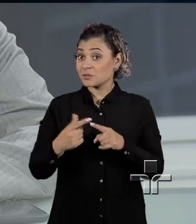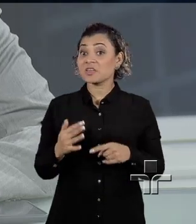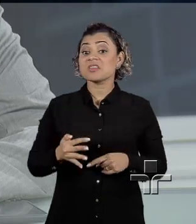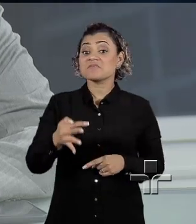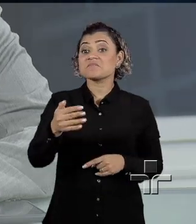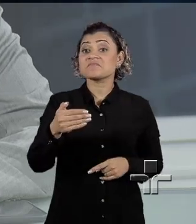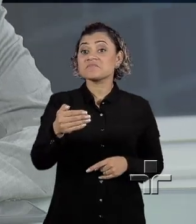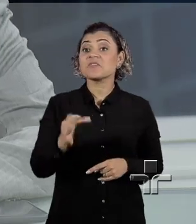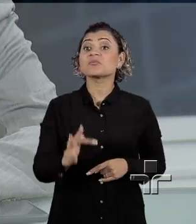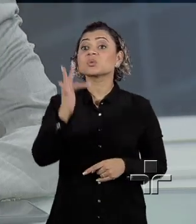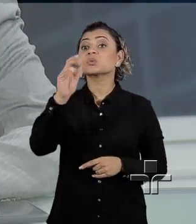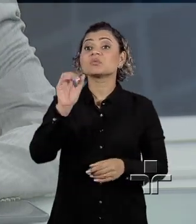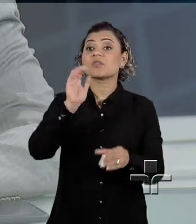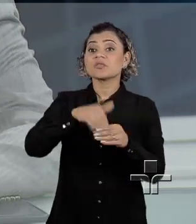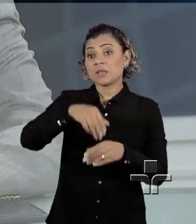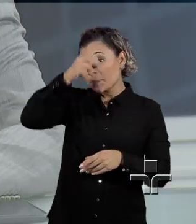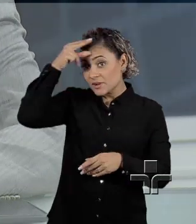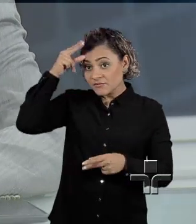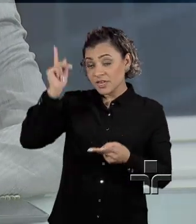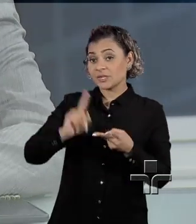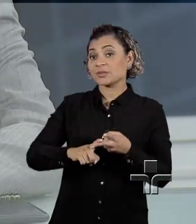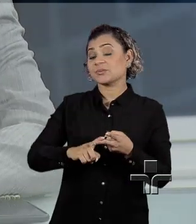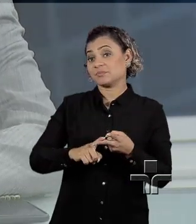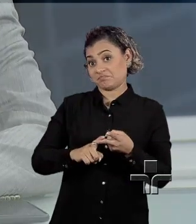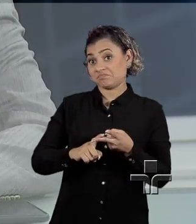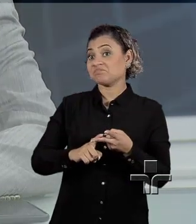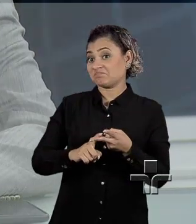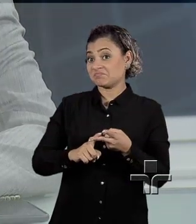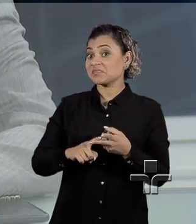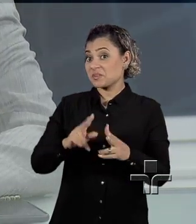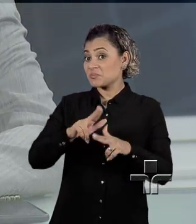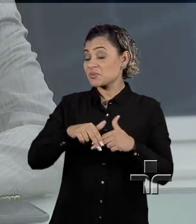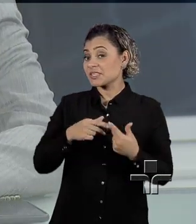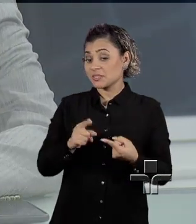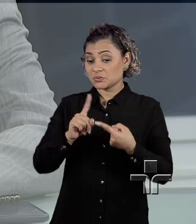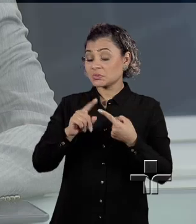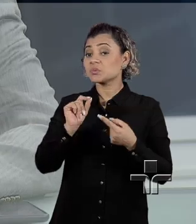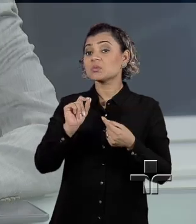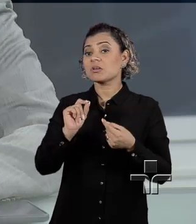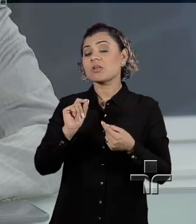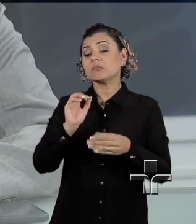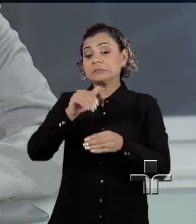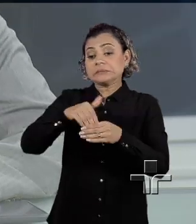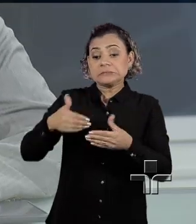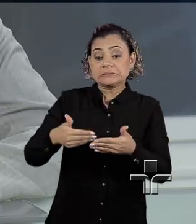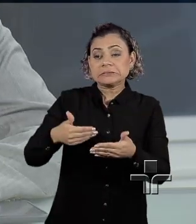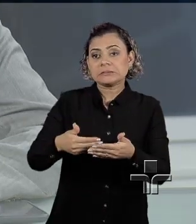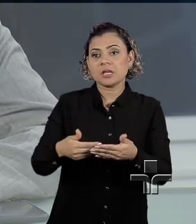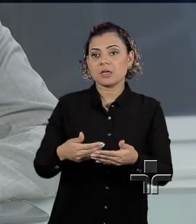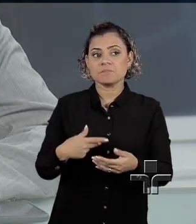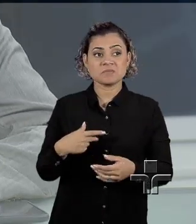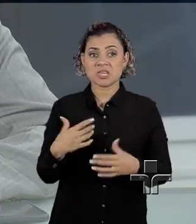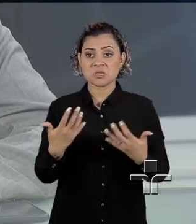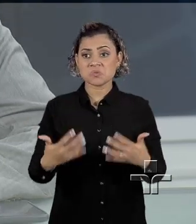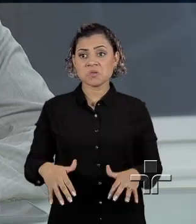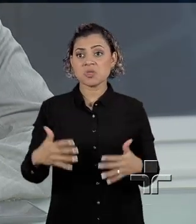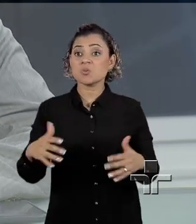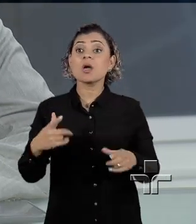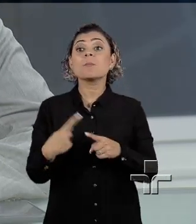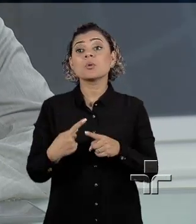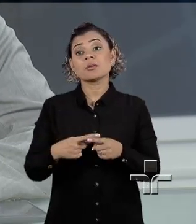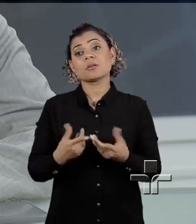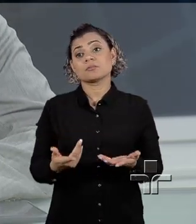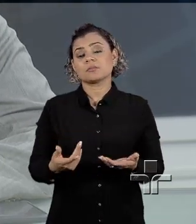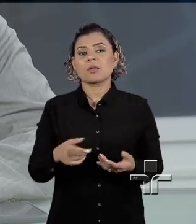prefeitos e não querem, vamos dizer assim, diminuídos em suas possibilidades hoje. Mas